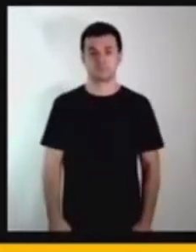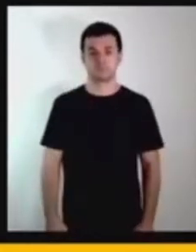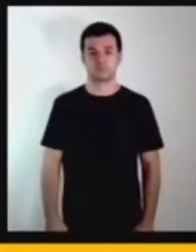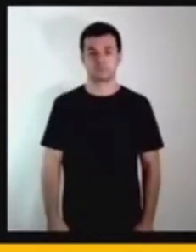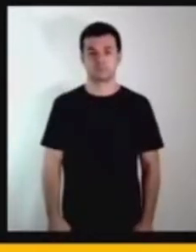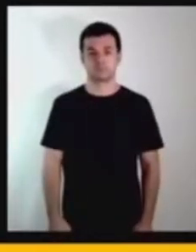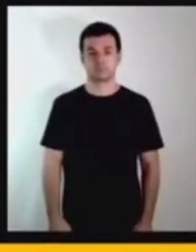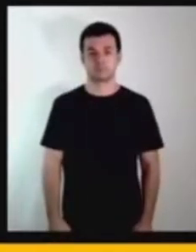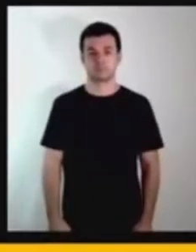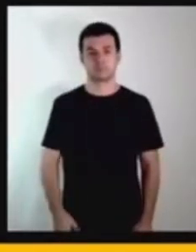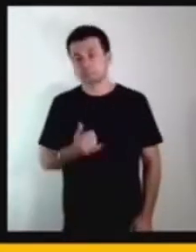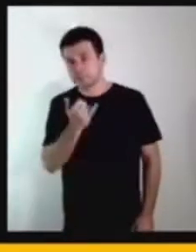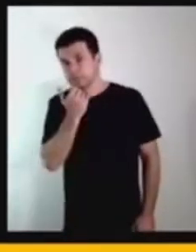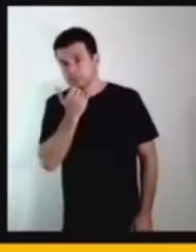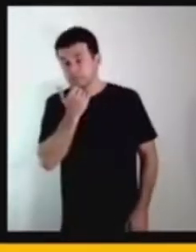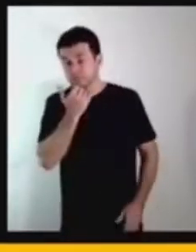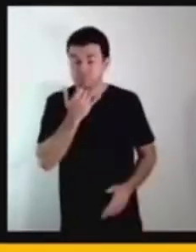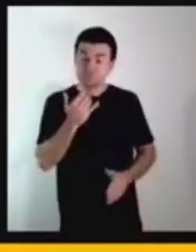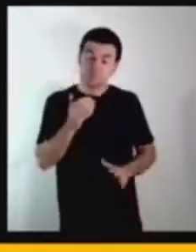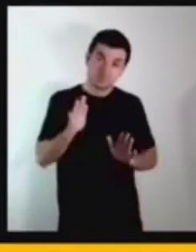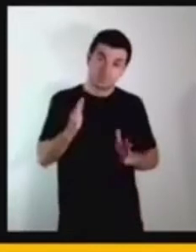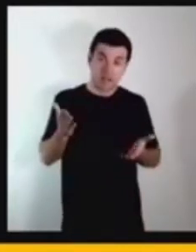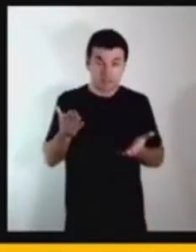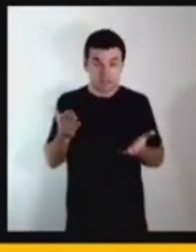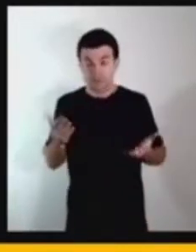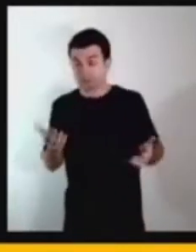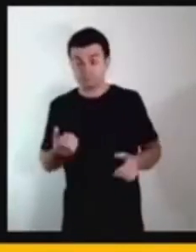Desculpa, produção. Pronto, momento de emoção.